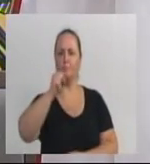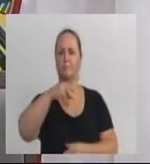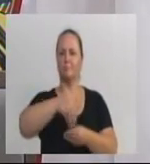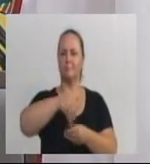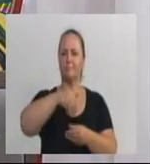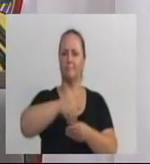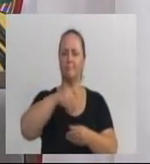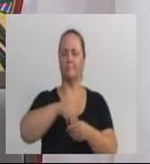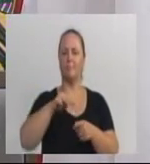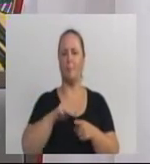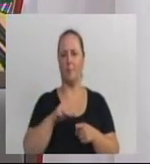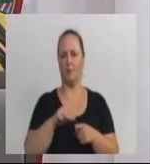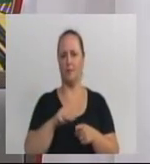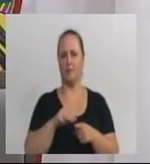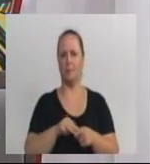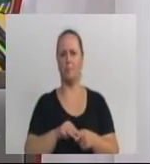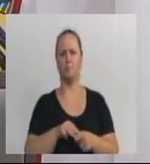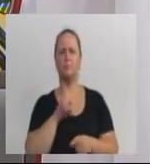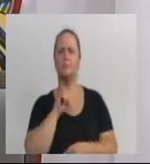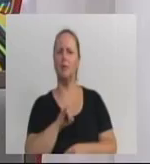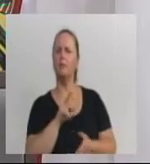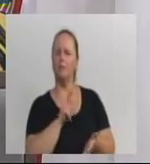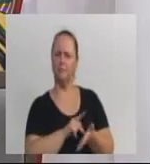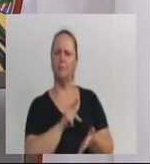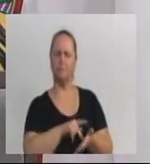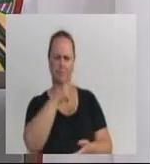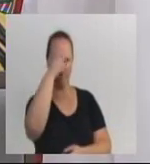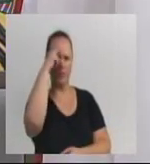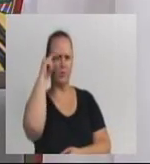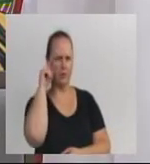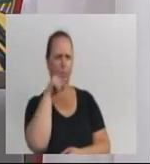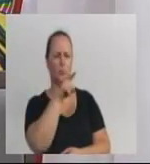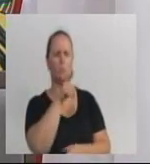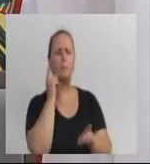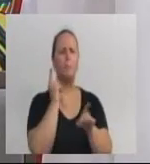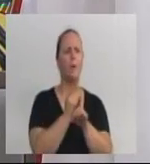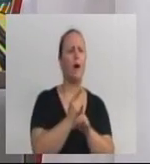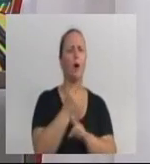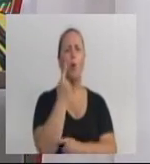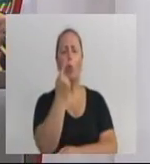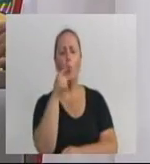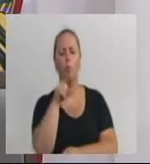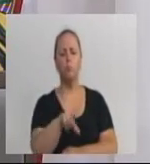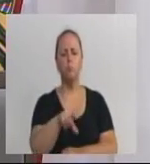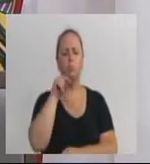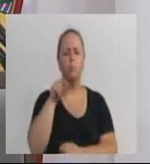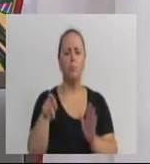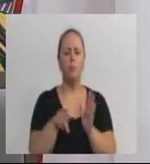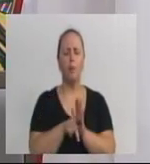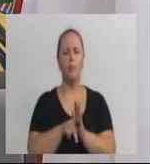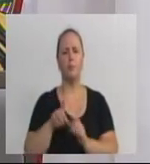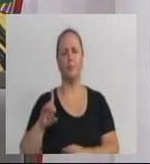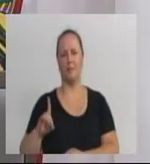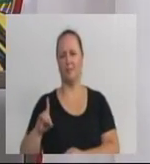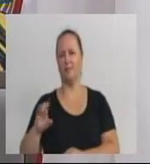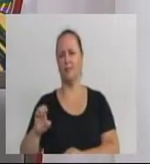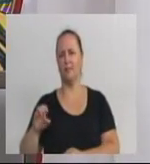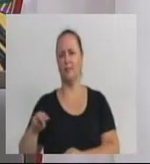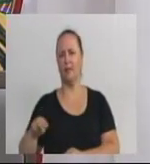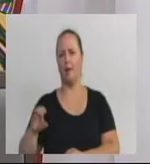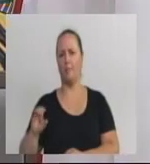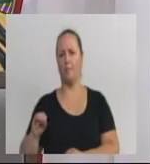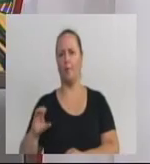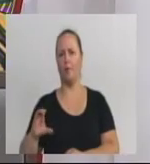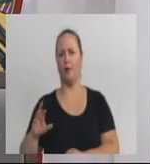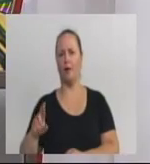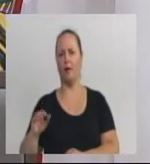Forest, se Vossa Excelência encontrar nas secretarias algum indicado do Democratas, não é nada demais. Isso não deve lhe causar